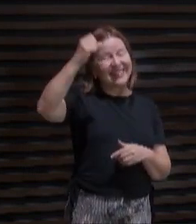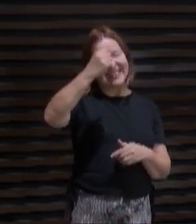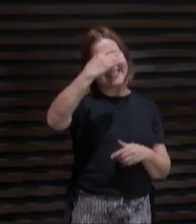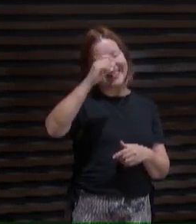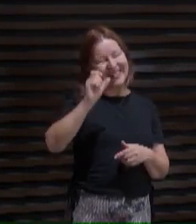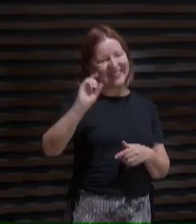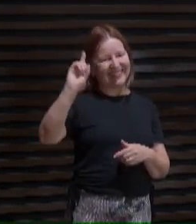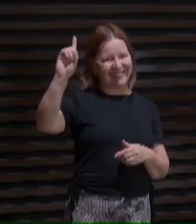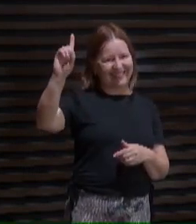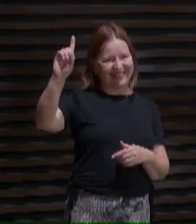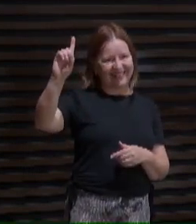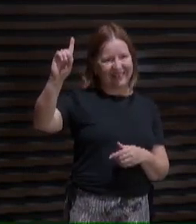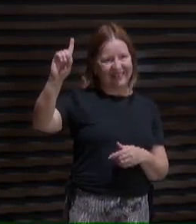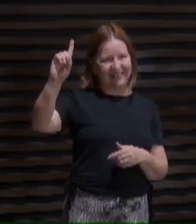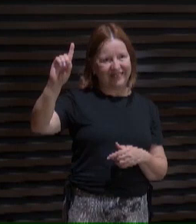de Deus.